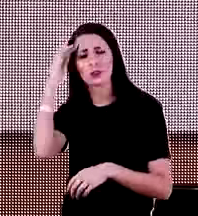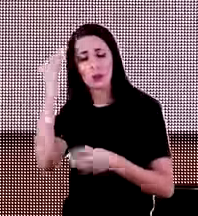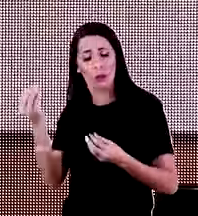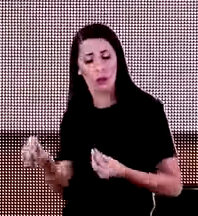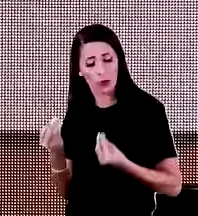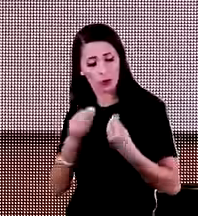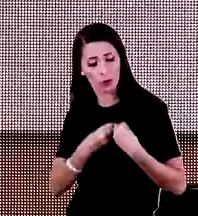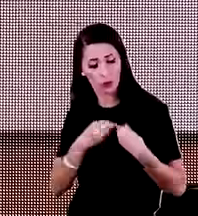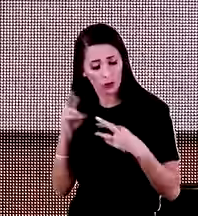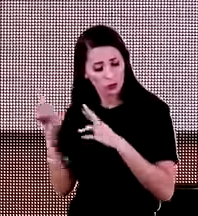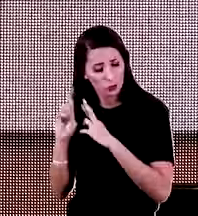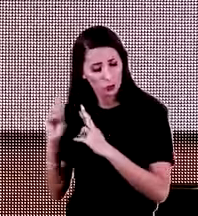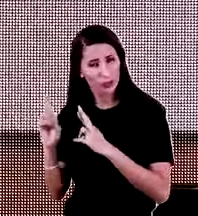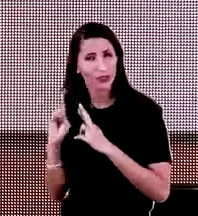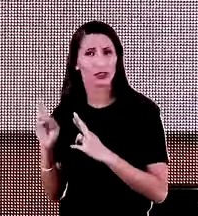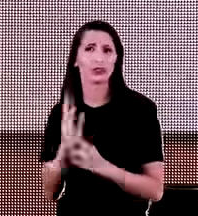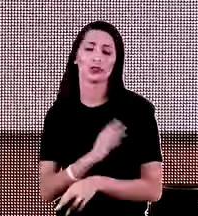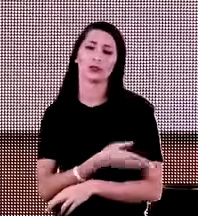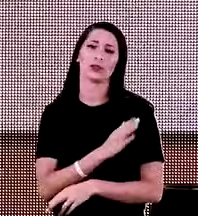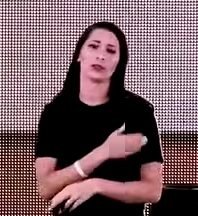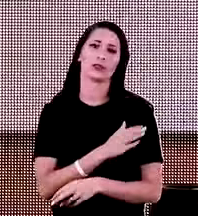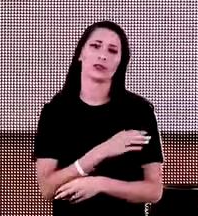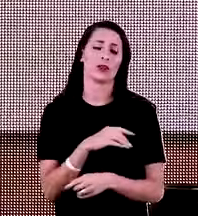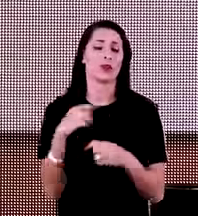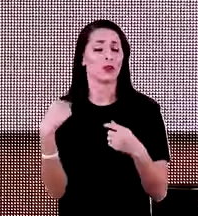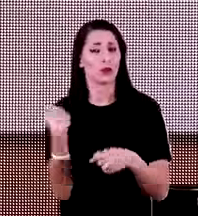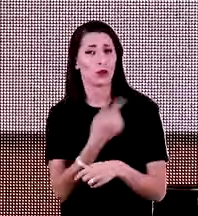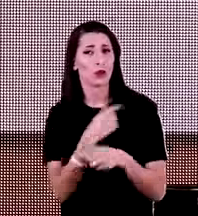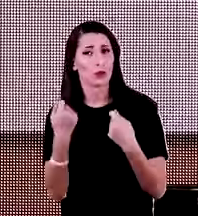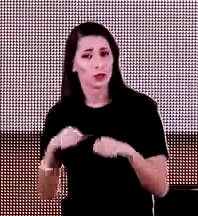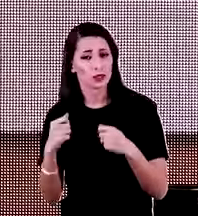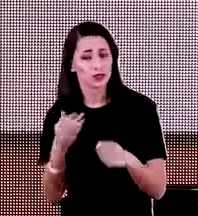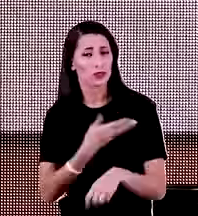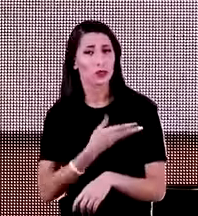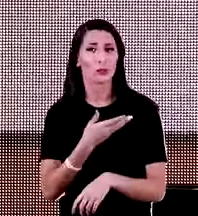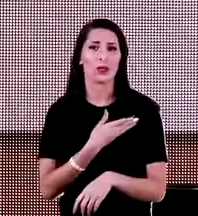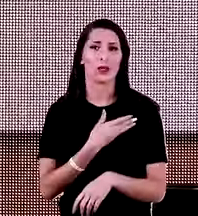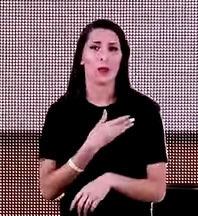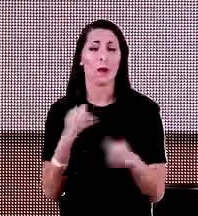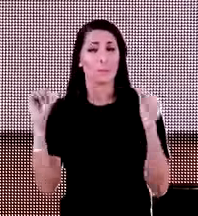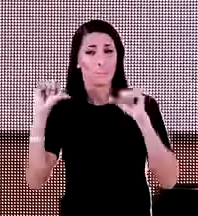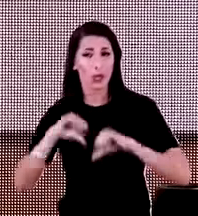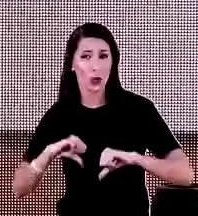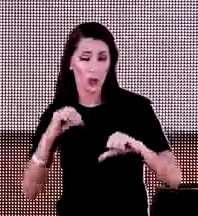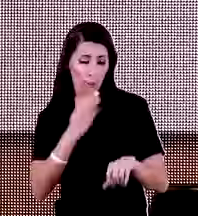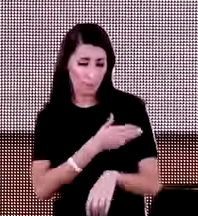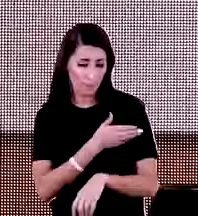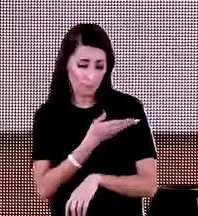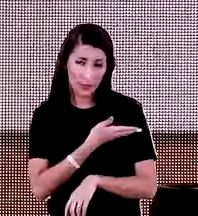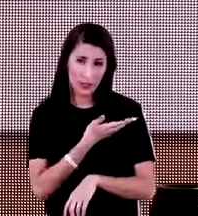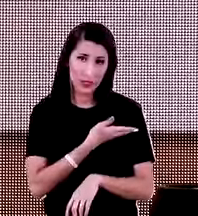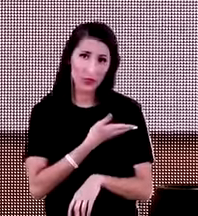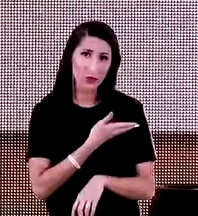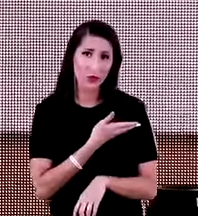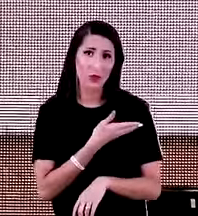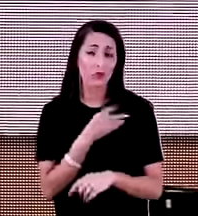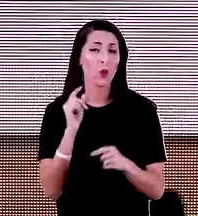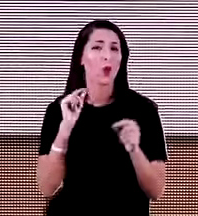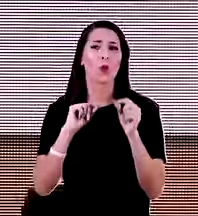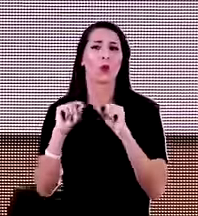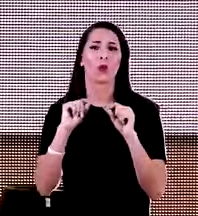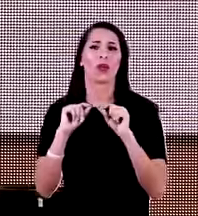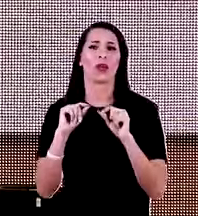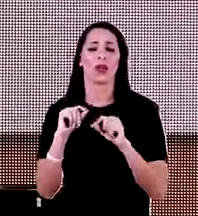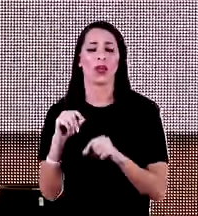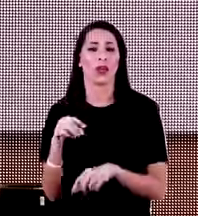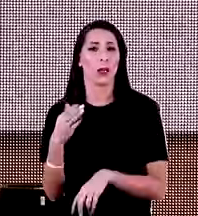por uma situação difícil. A gente precisa de um amigo. E o pior amigo que pode existir na vida de um ser humano é um amigo pessimista. Gente, ou coisa ruim a pessoa